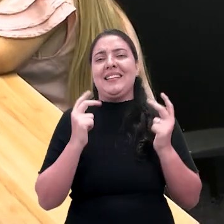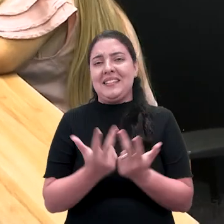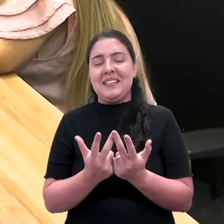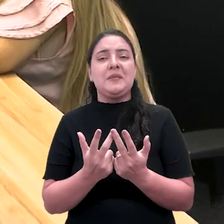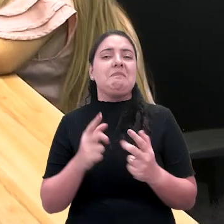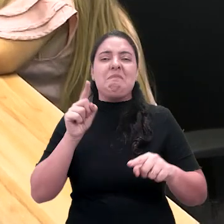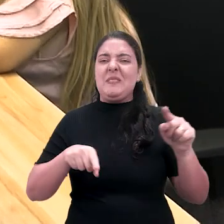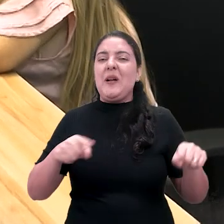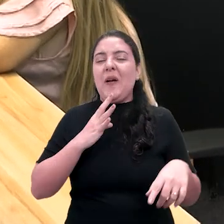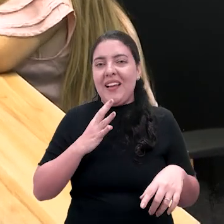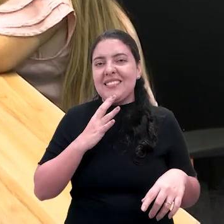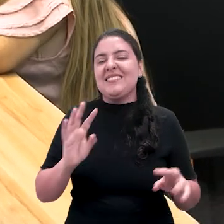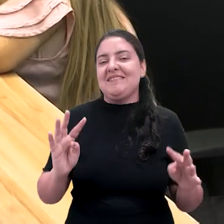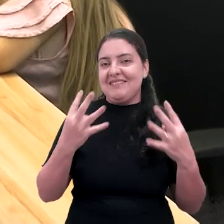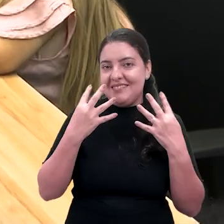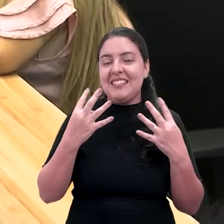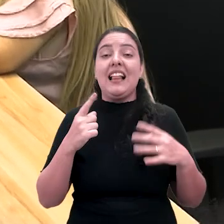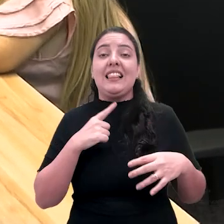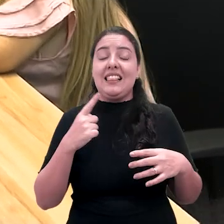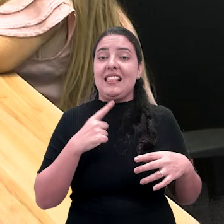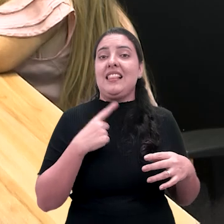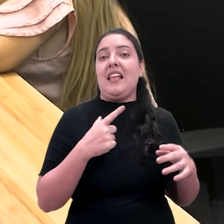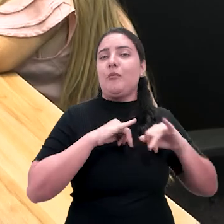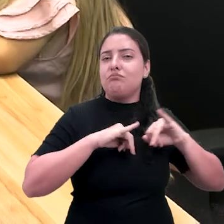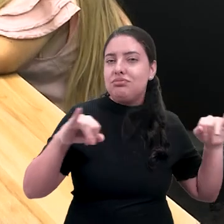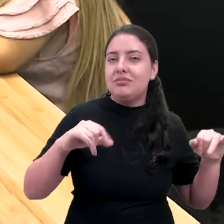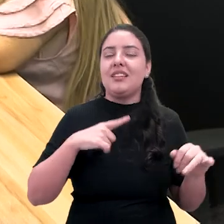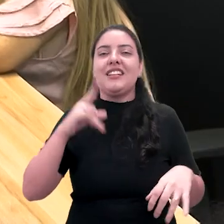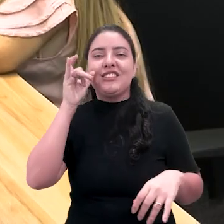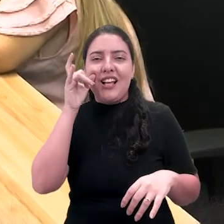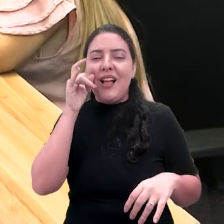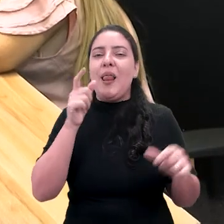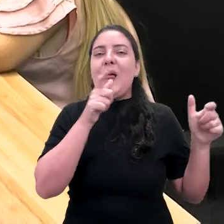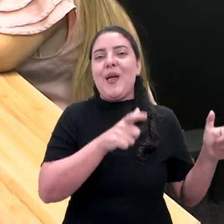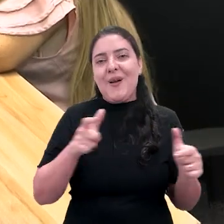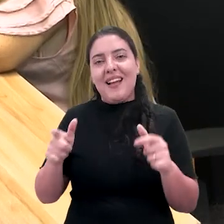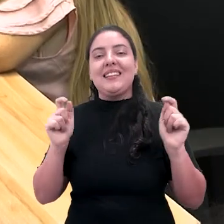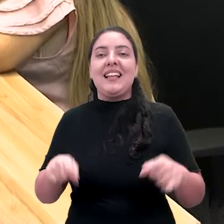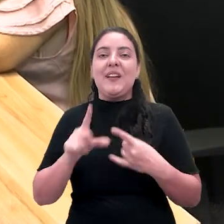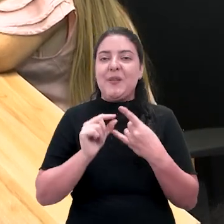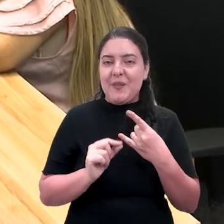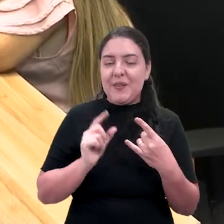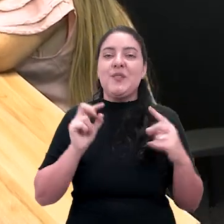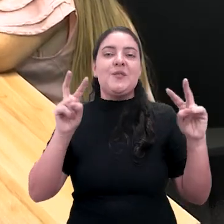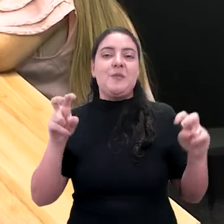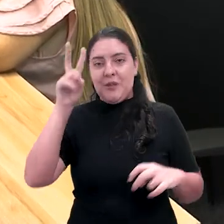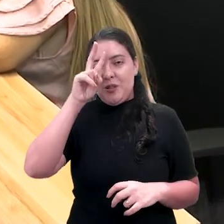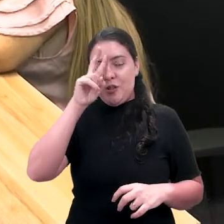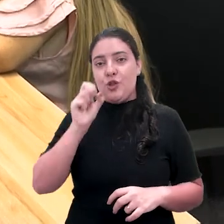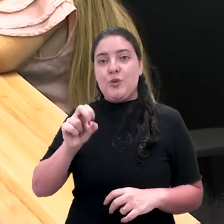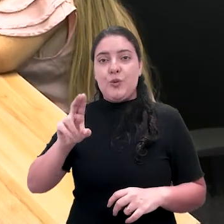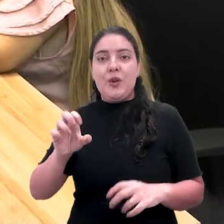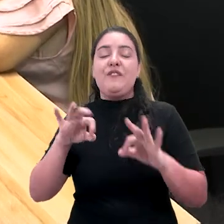pra quem não viu. Tem a matéria, tem no Instagram, tem em tudo que é lugar, tem no YouTube, contando um pouco mais da história da sua e da sua